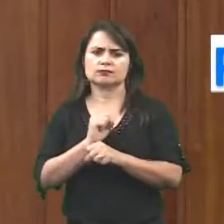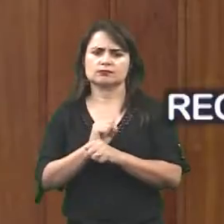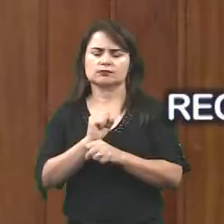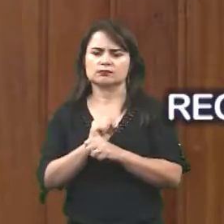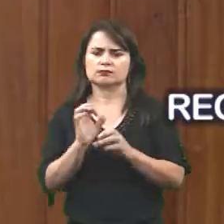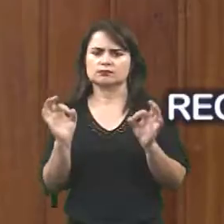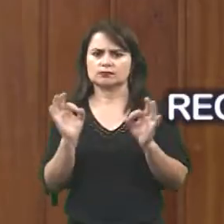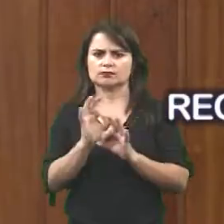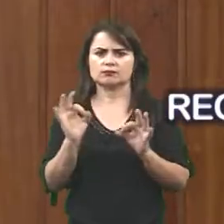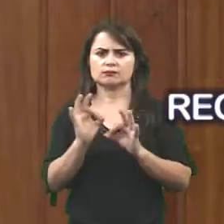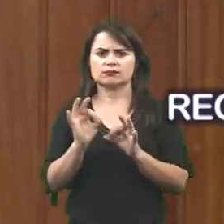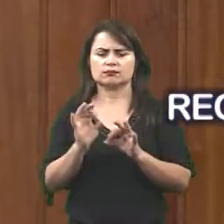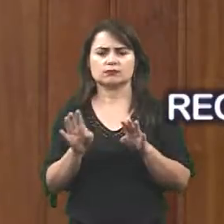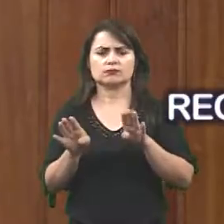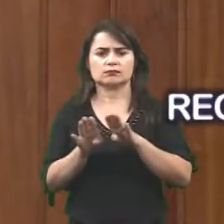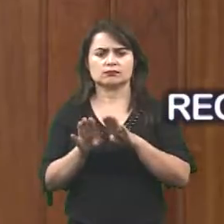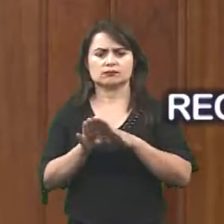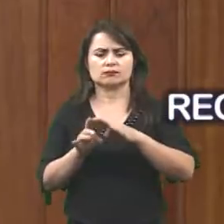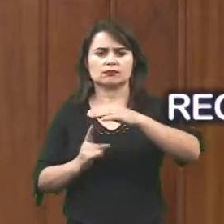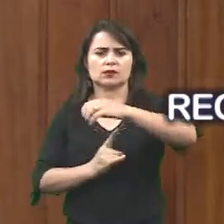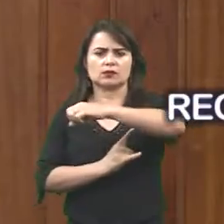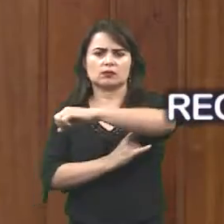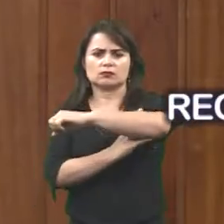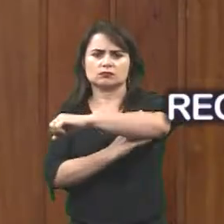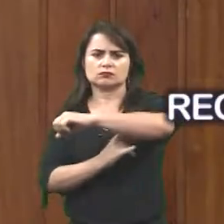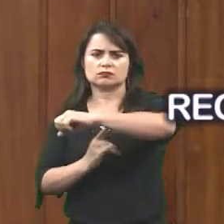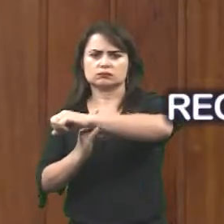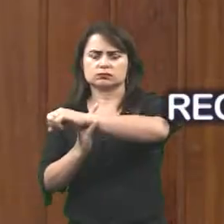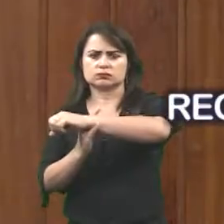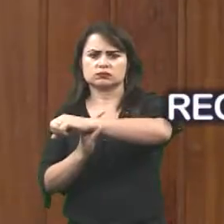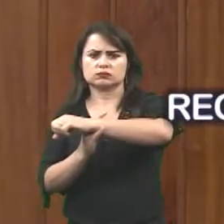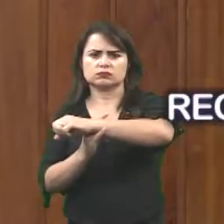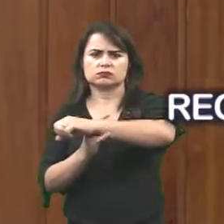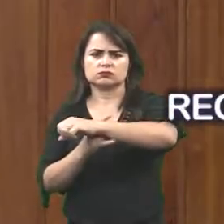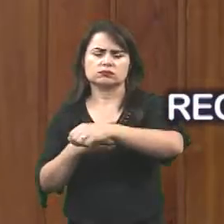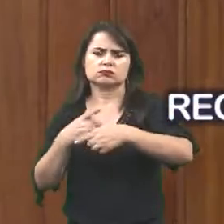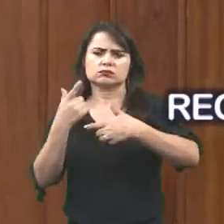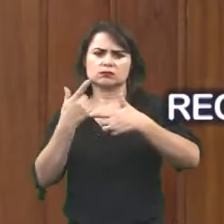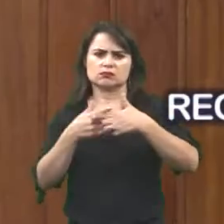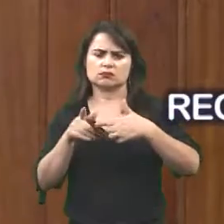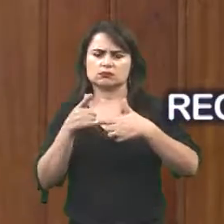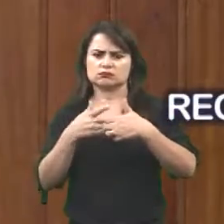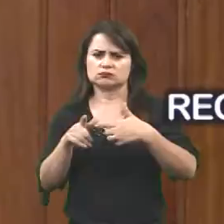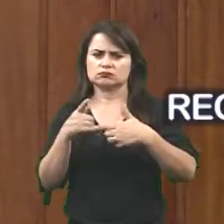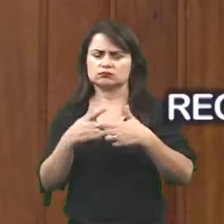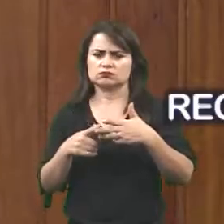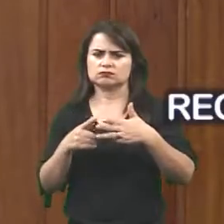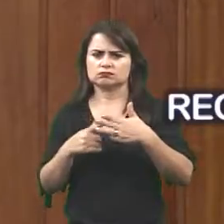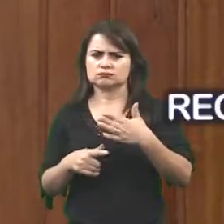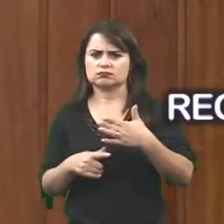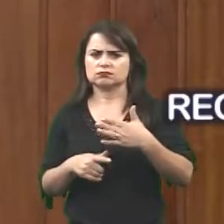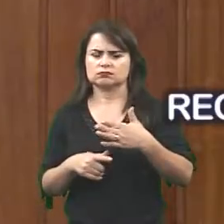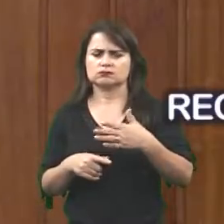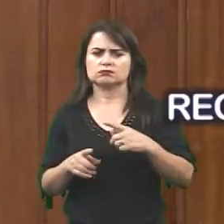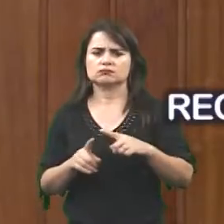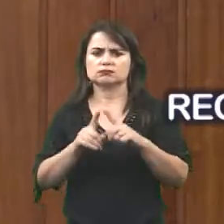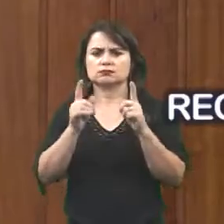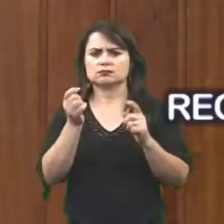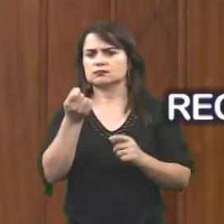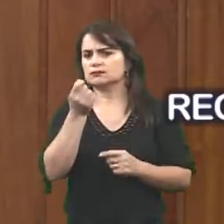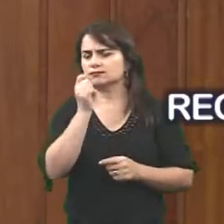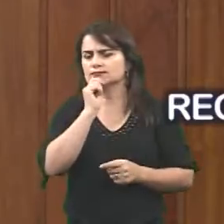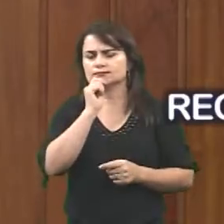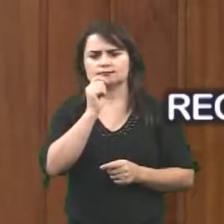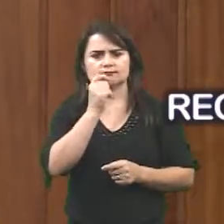Rosália, há mais de 15 anos está lá. Comecei a fazer um trabalho na gestão passada, só que ficou